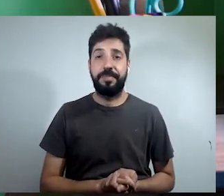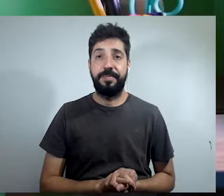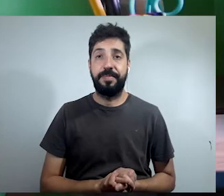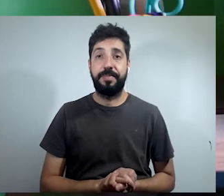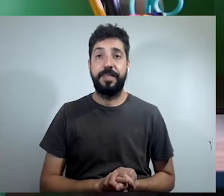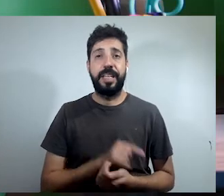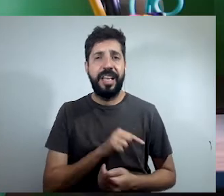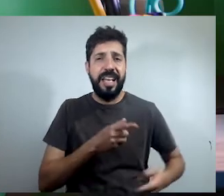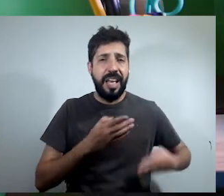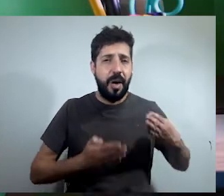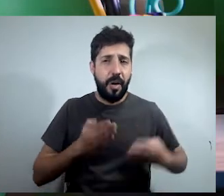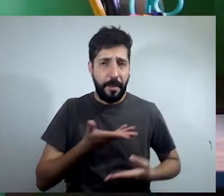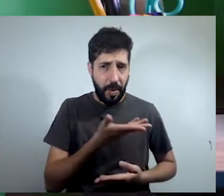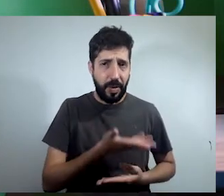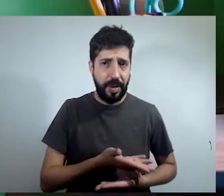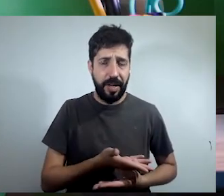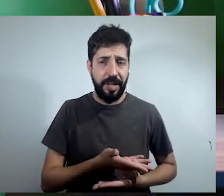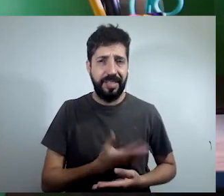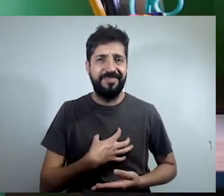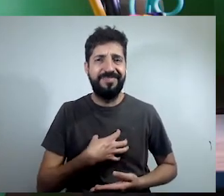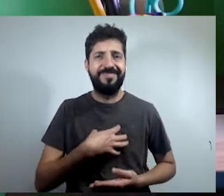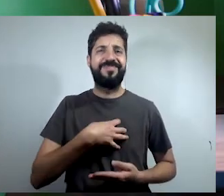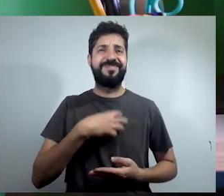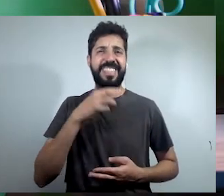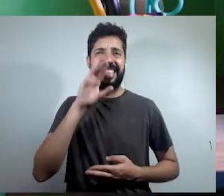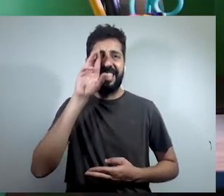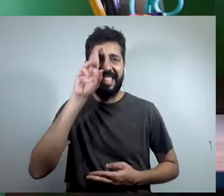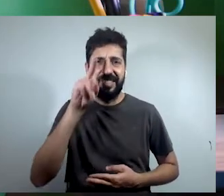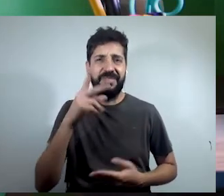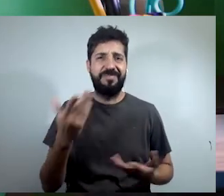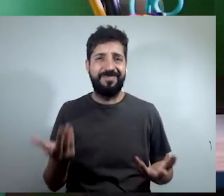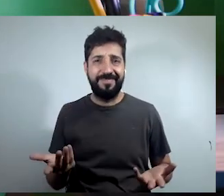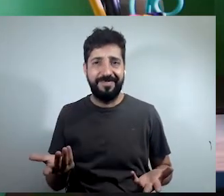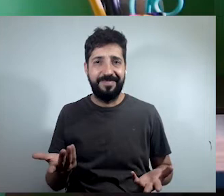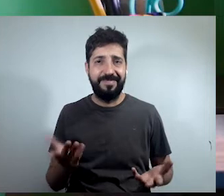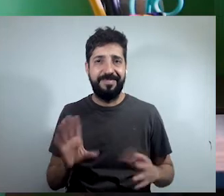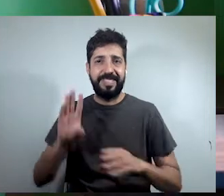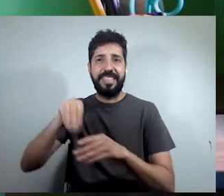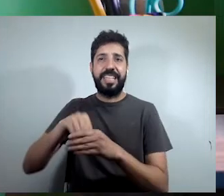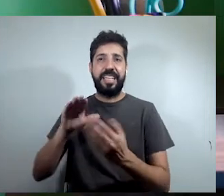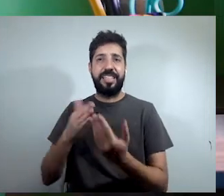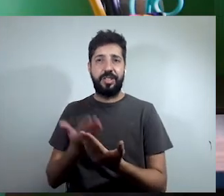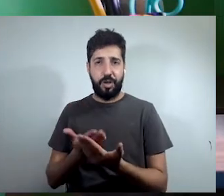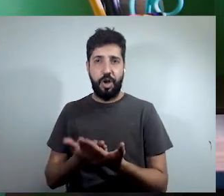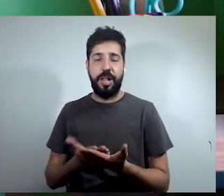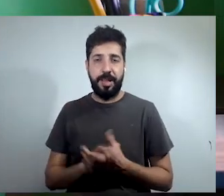E esse robô de madeira se sentia estranho em sua escola.